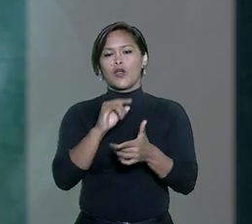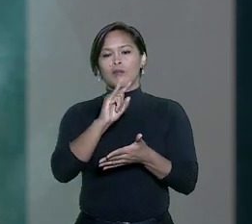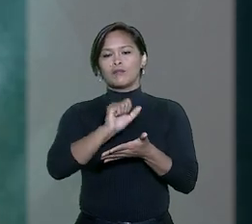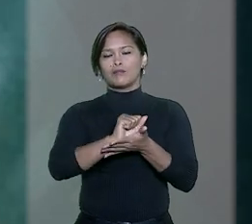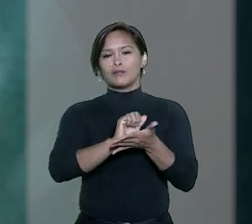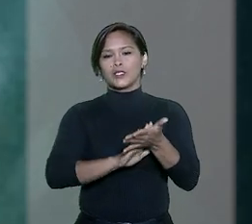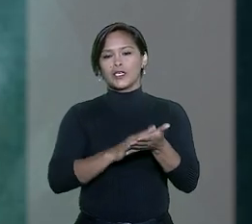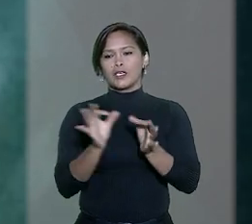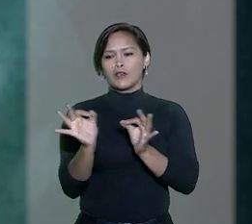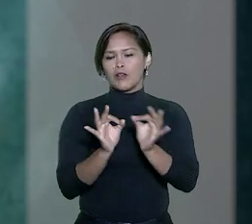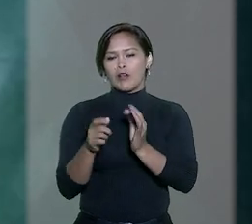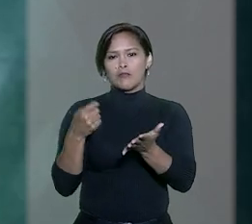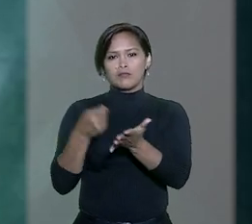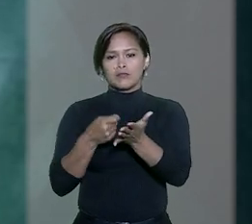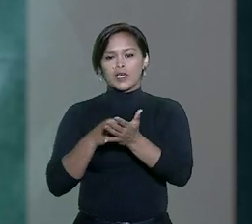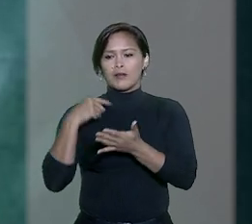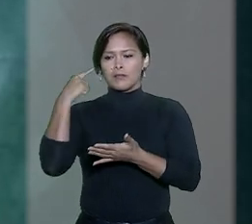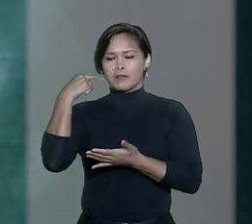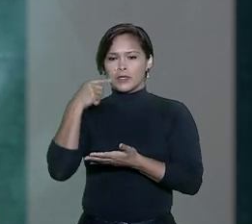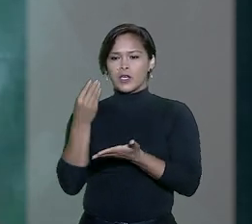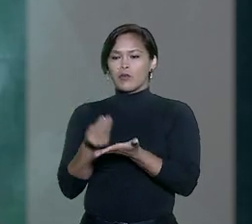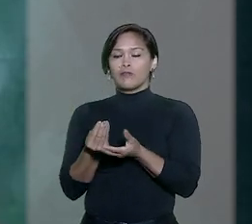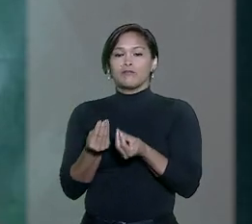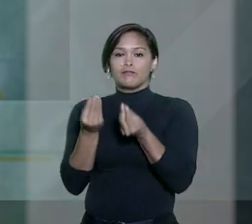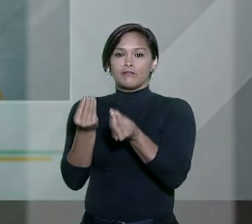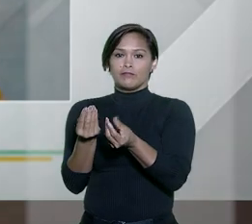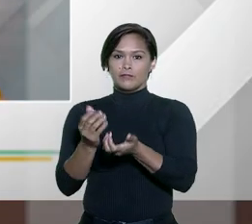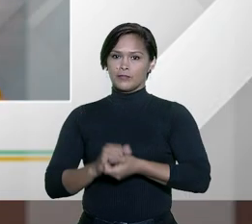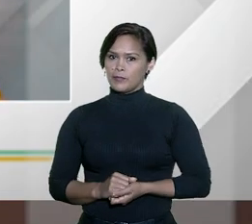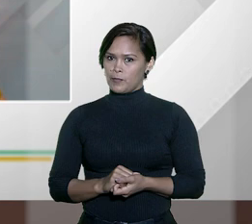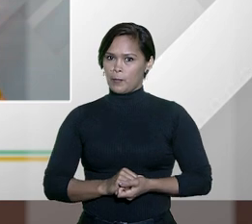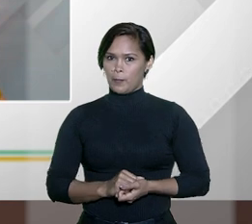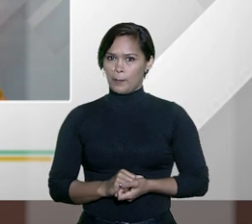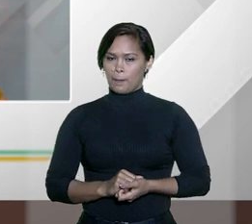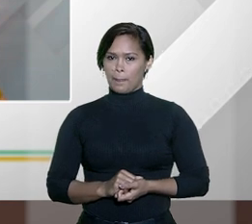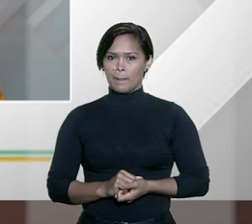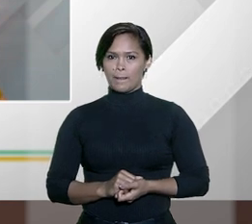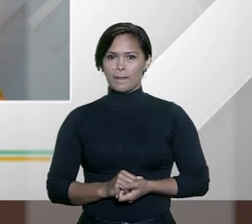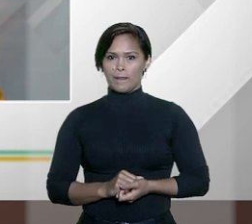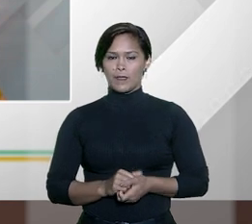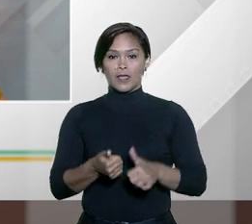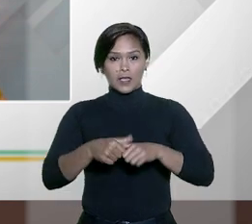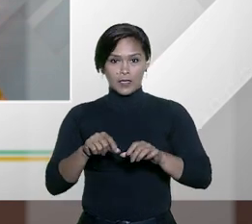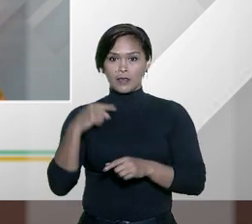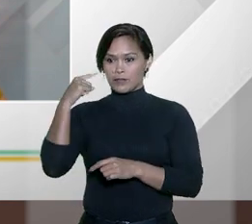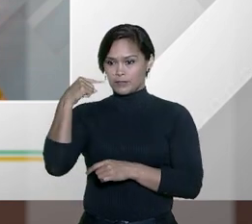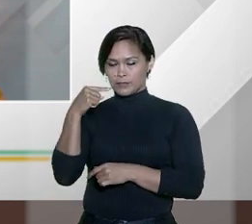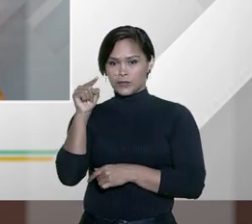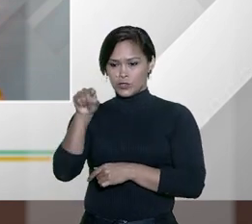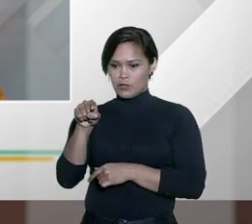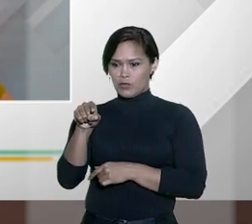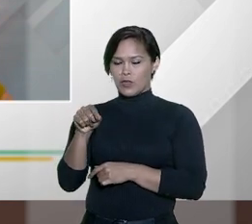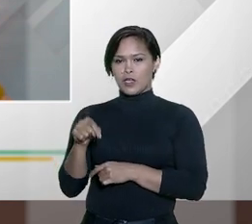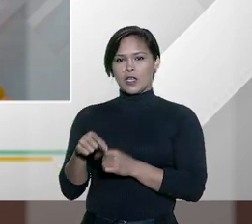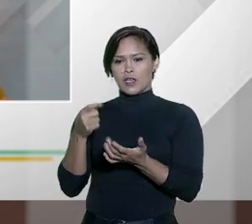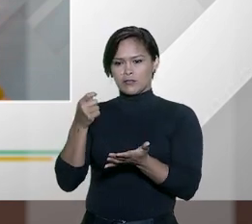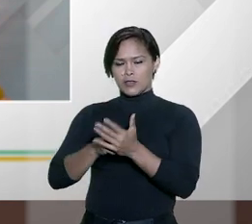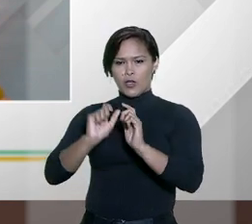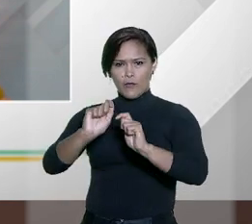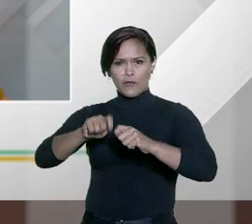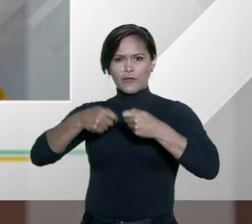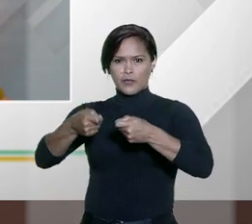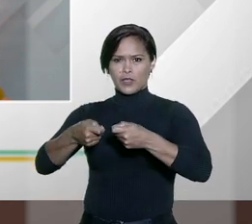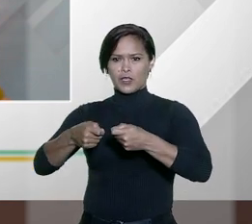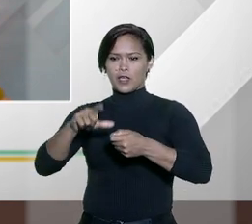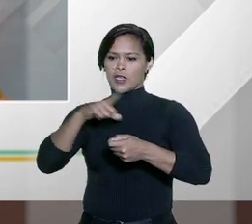feito o acerto dessa verba aos advogados? Então, né, o advogado, né, o patrono da causa, ele